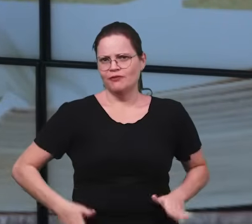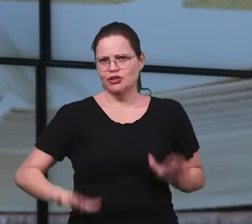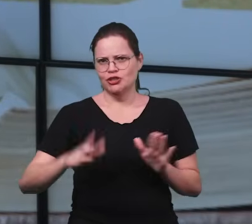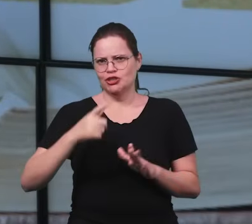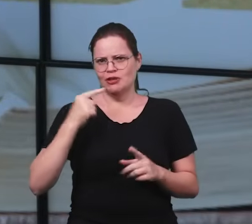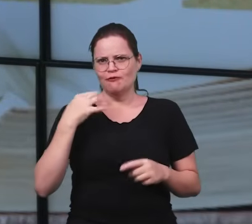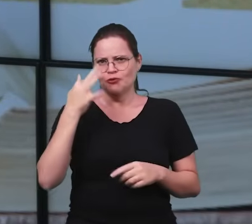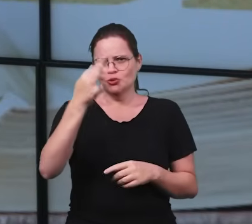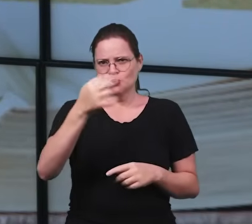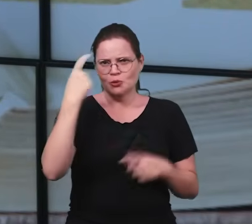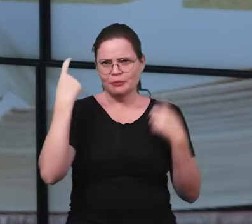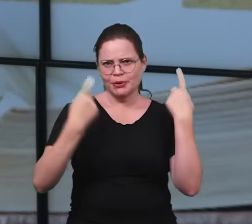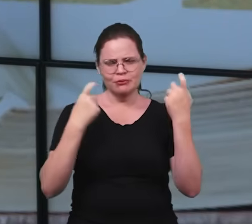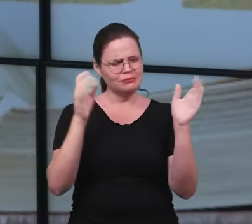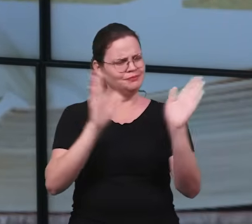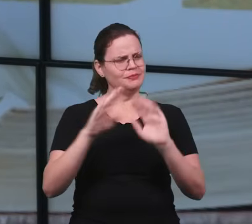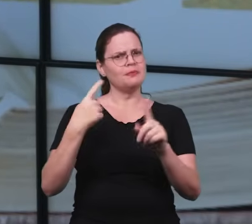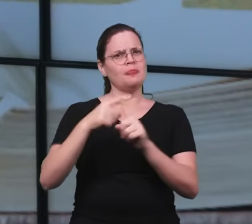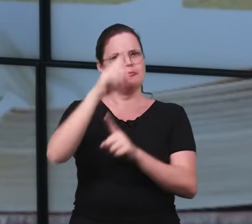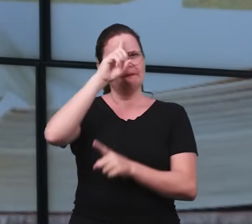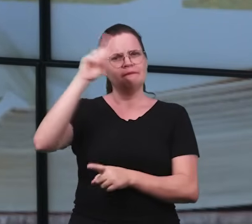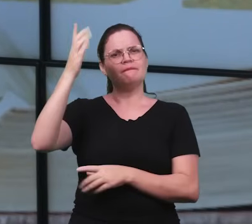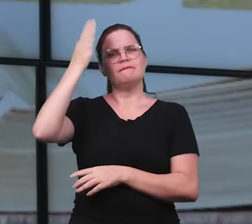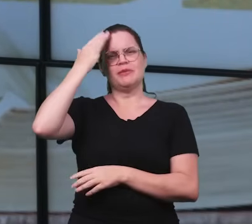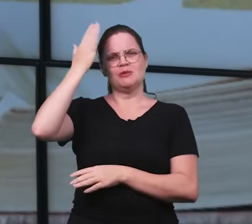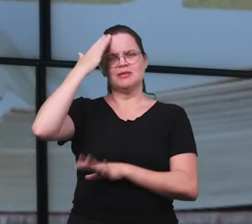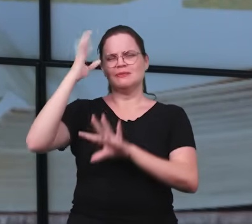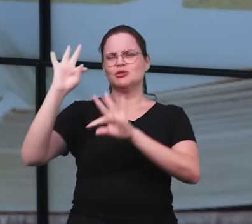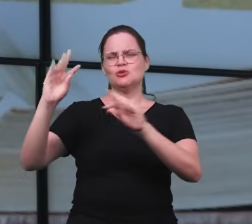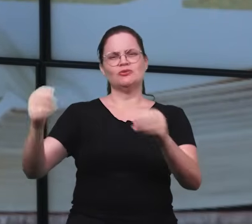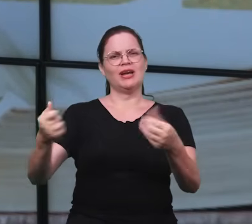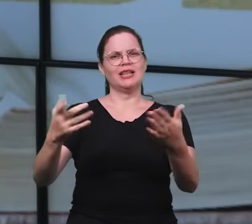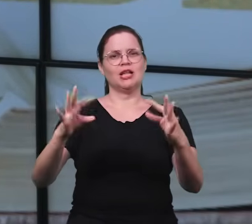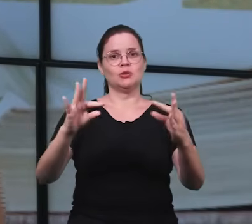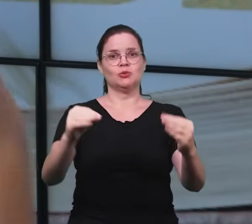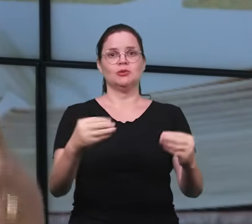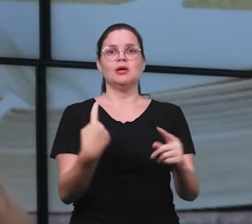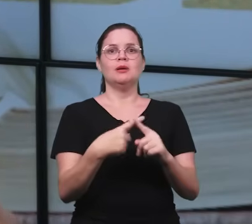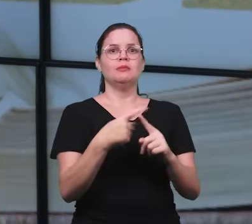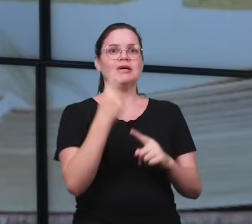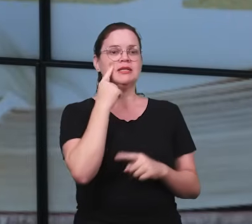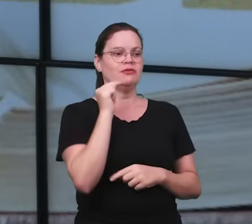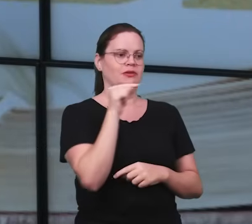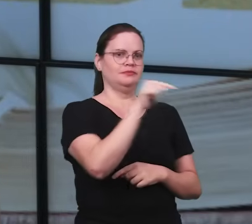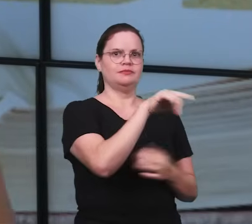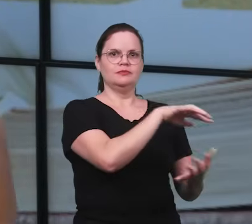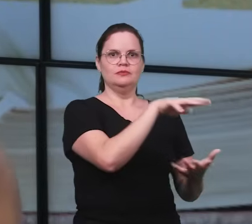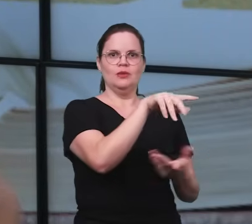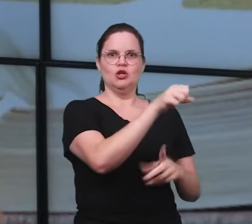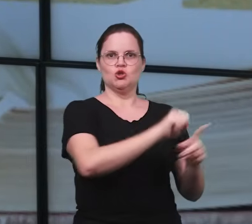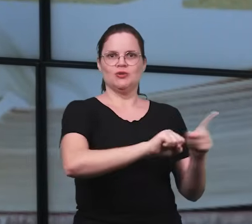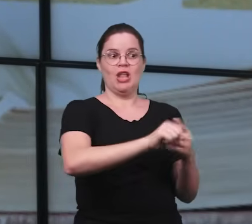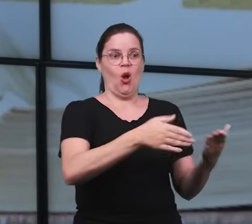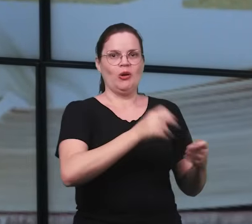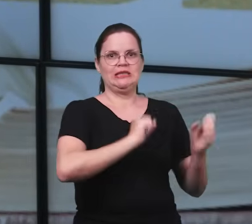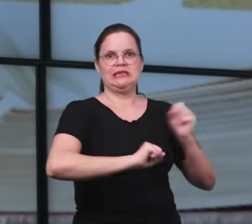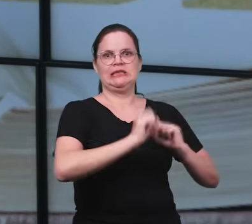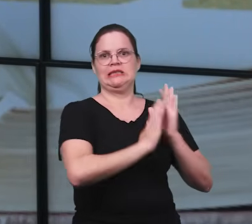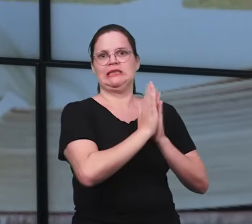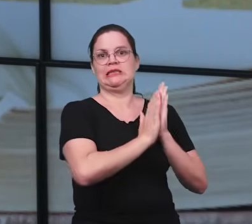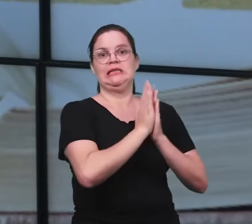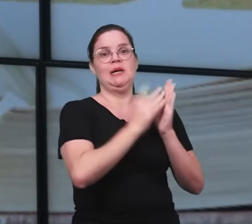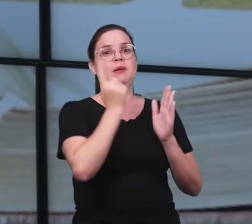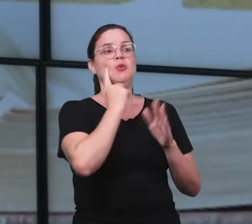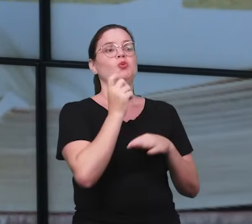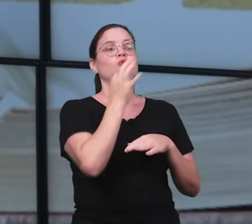Então, enquanto o mundo vive ansioso, o que é ansiedade? É excesso de futuro, é o que vem. E às vezes as